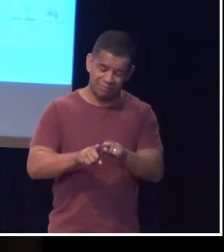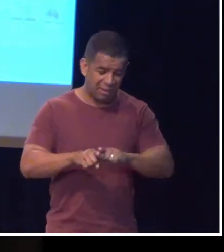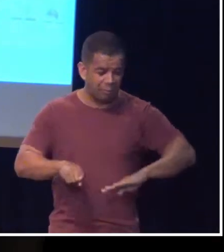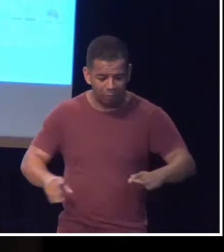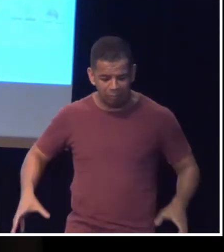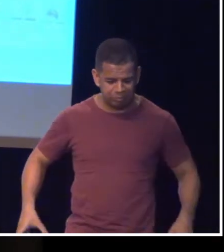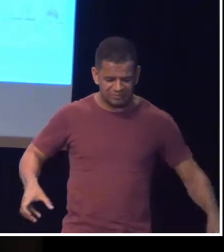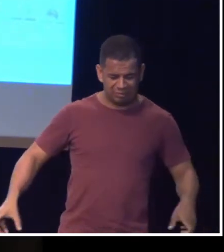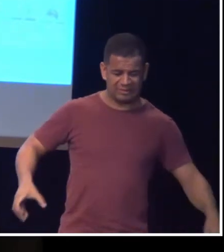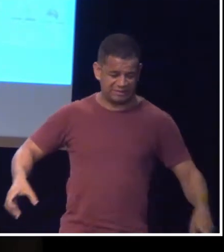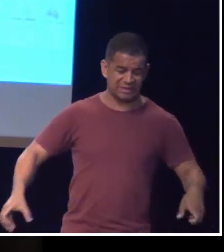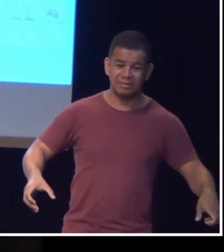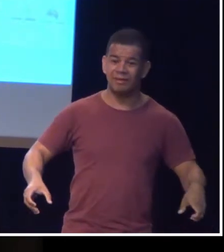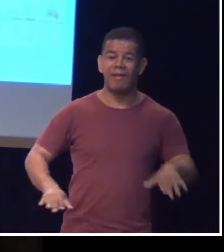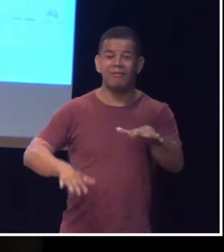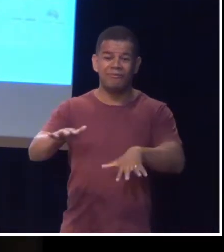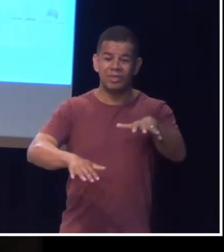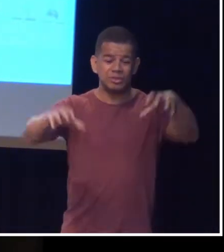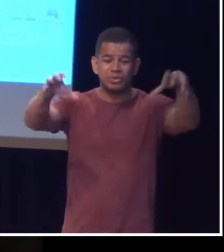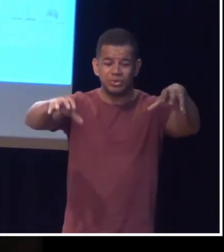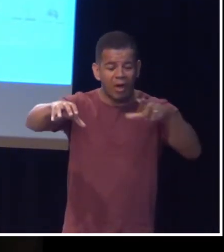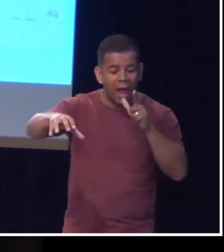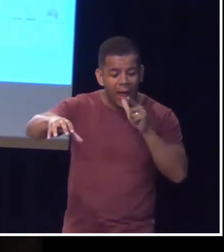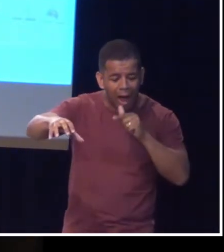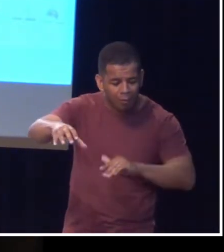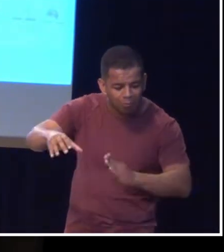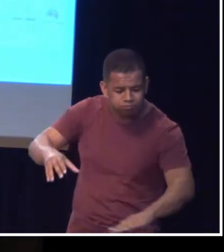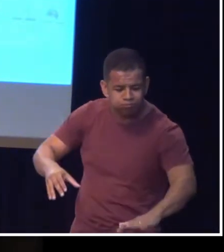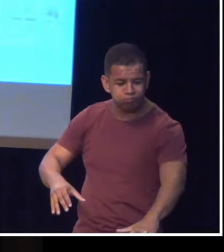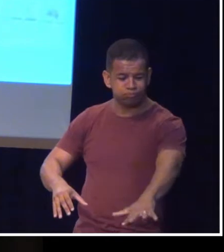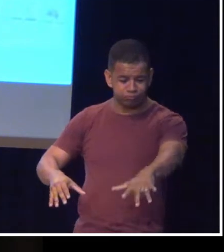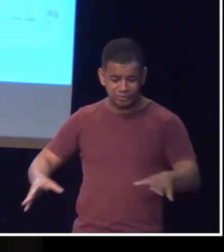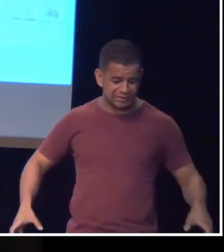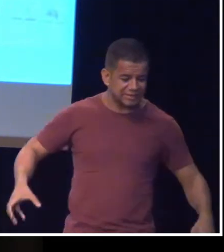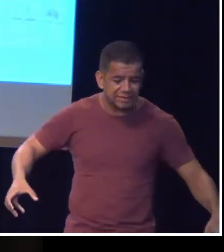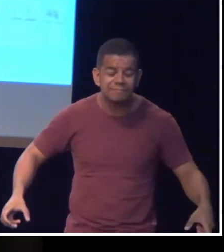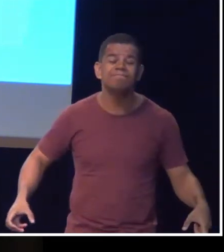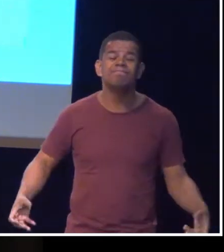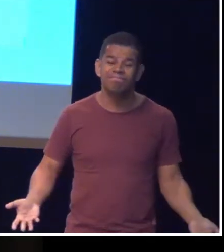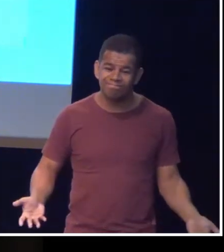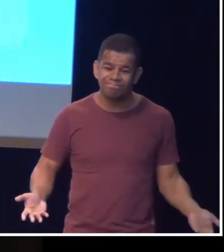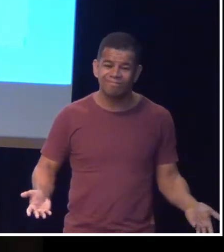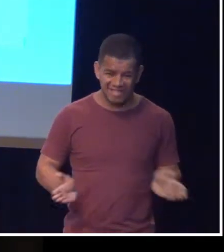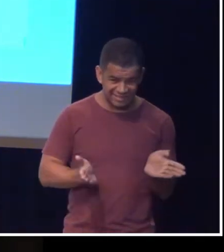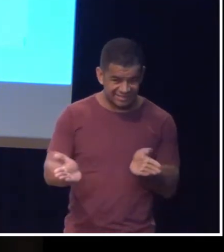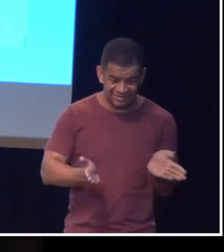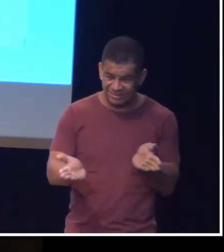que qualquer chuva enche. Então, a gente, para ter acesso à cidade, quem tem, né, na verdade, acesso à